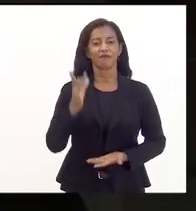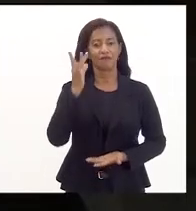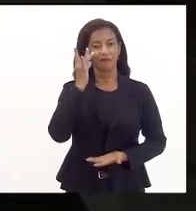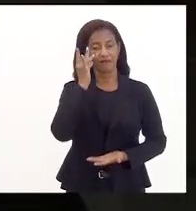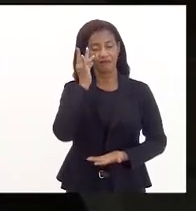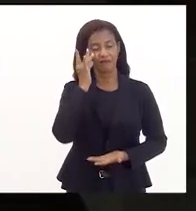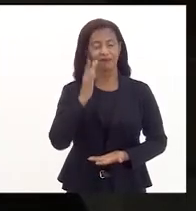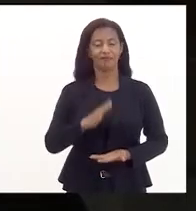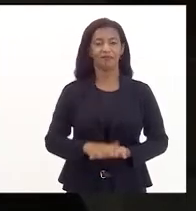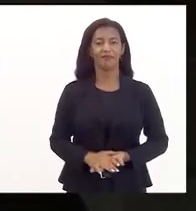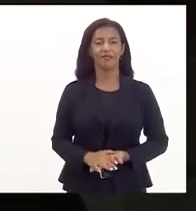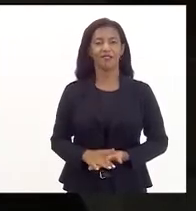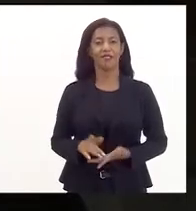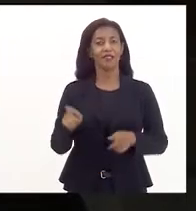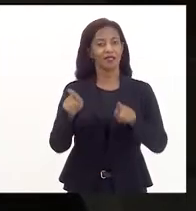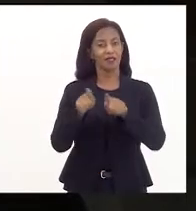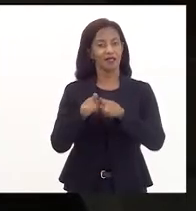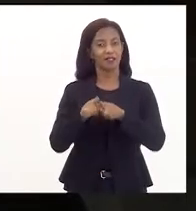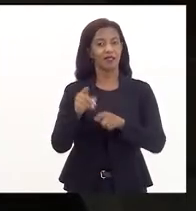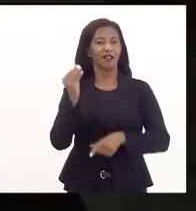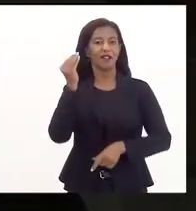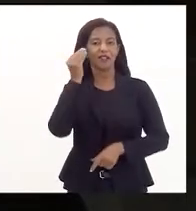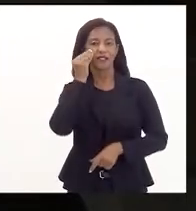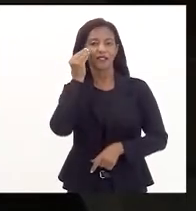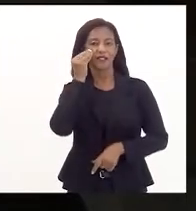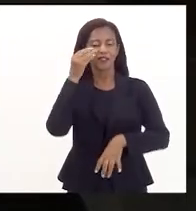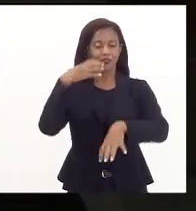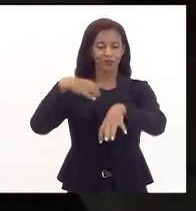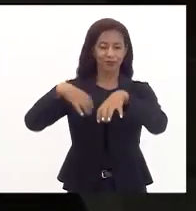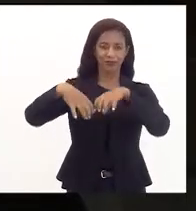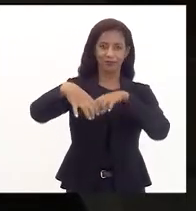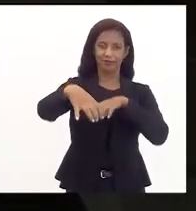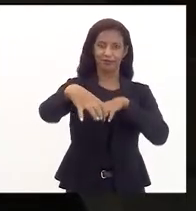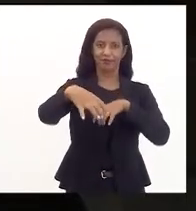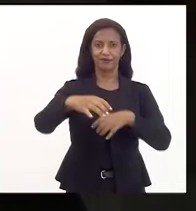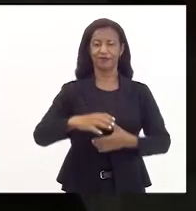presentes e que nos assistem de forma